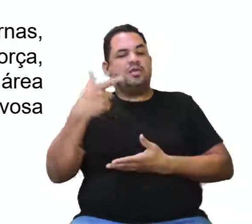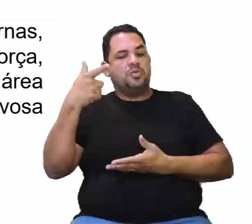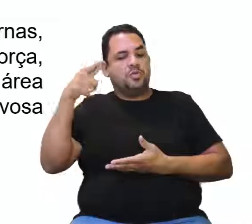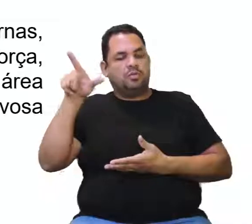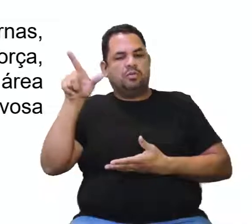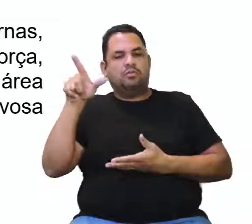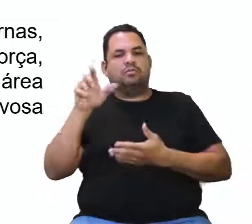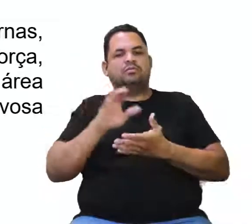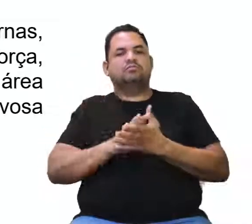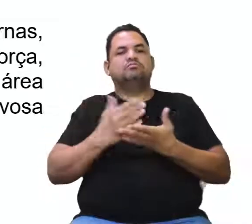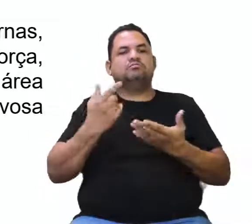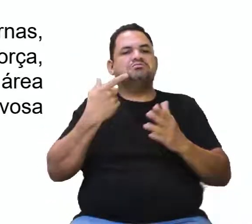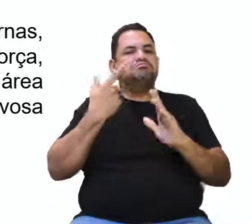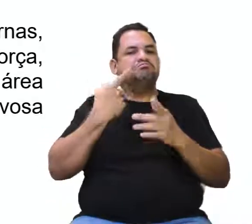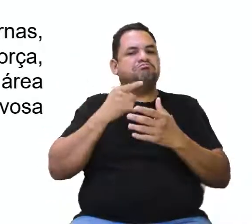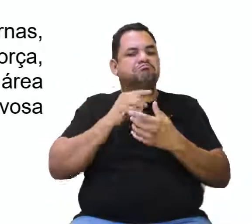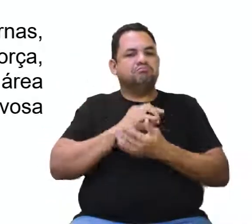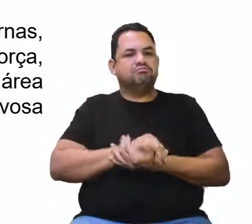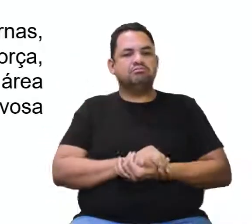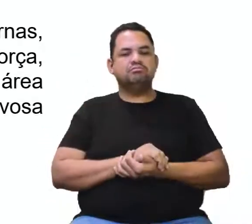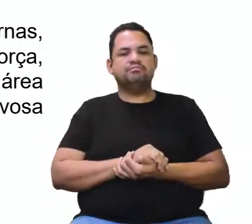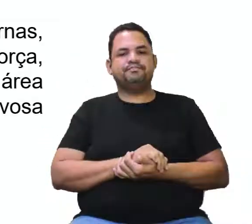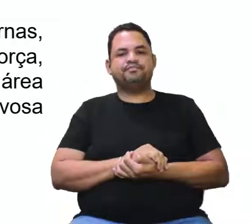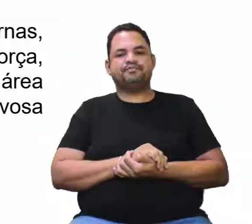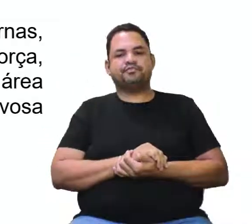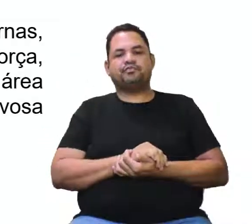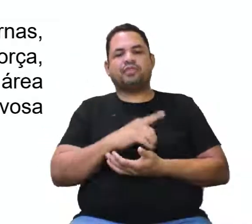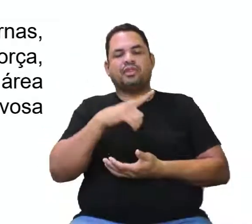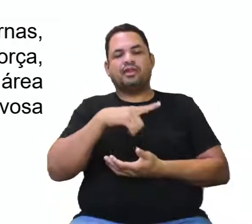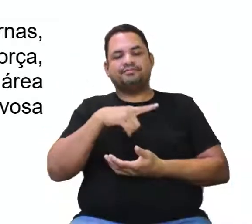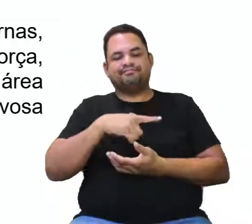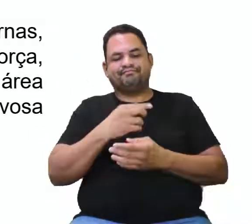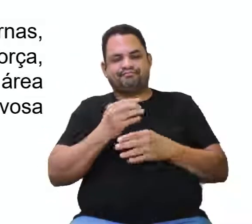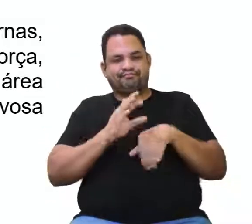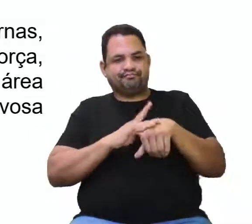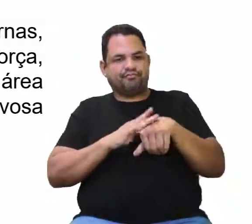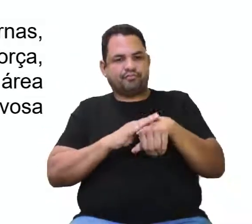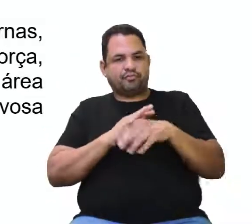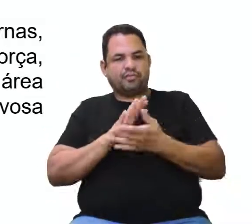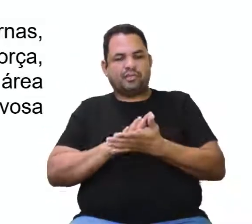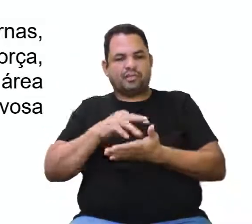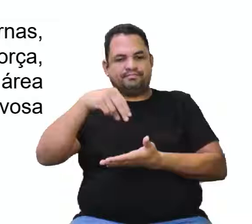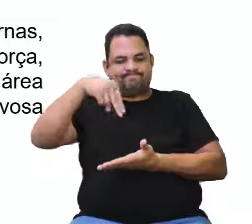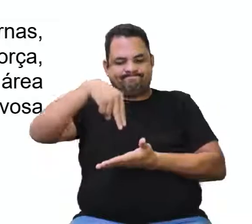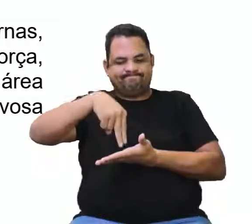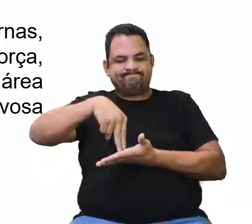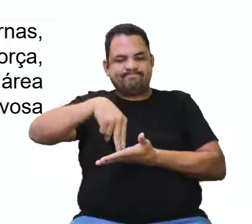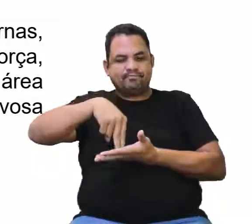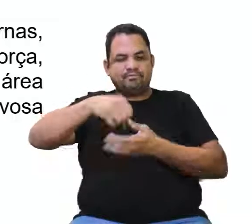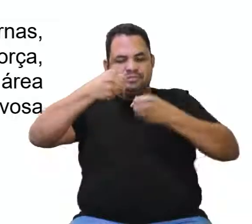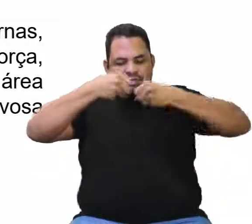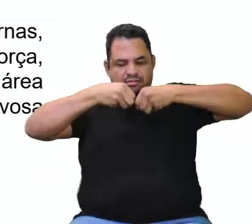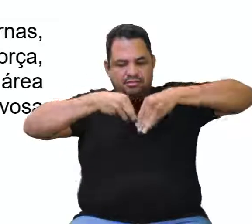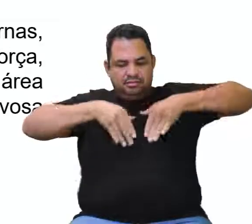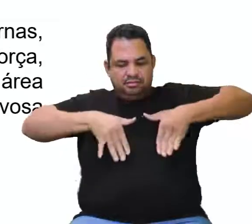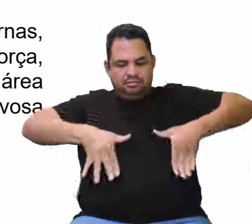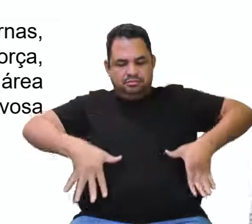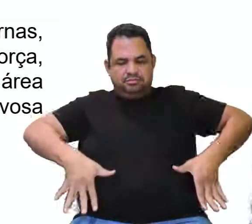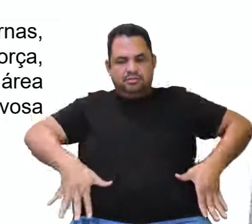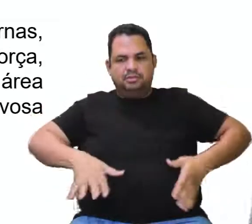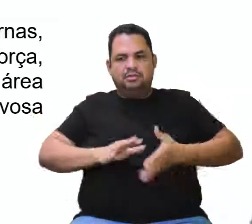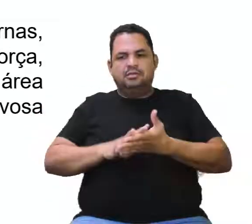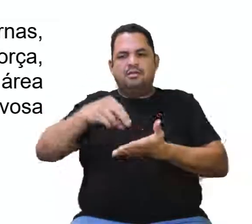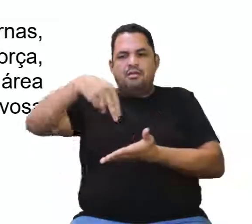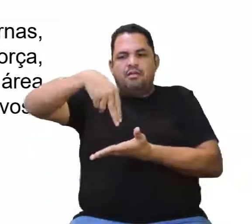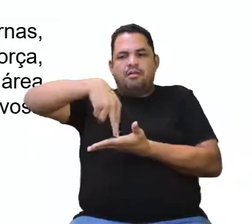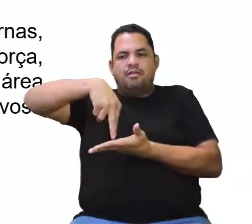outros fatores relacionados. E são dores que vão associar os membros. Lembra que eu falei que irradia, que vai